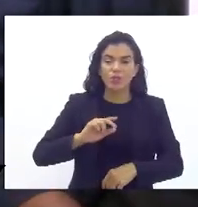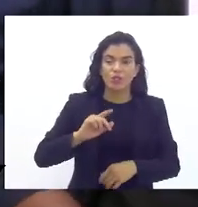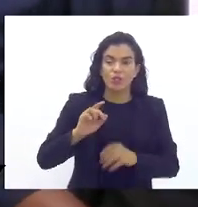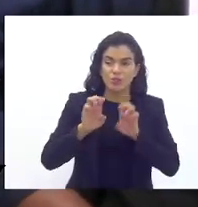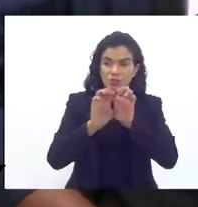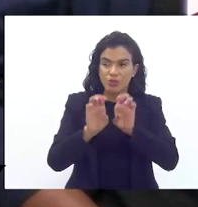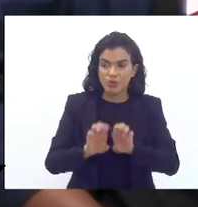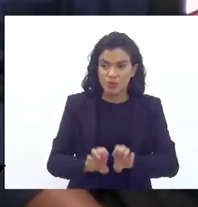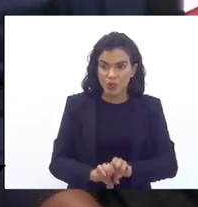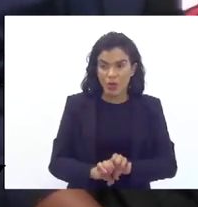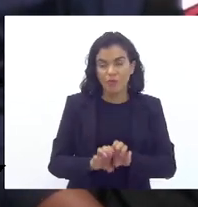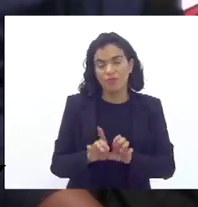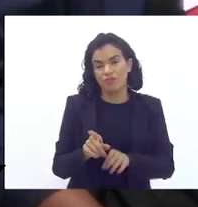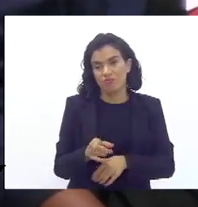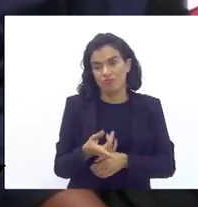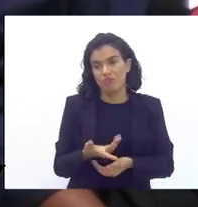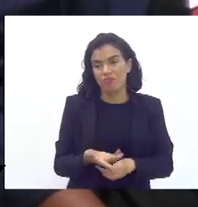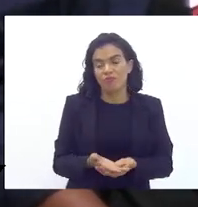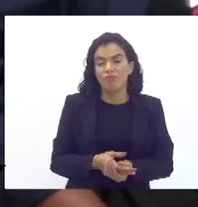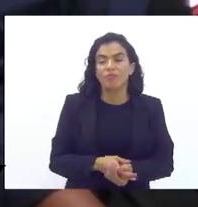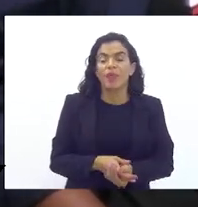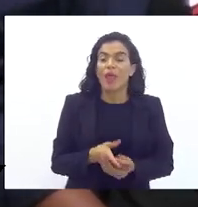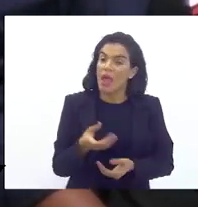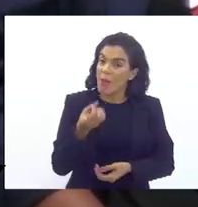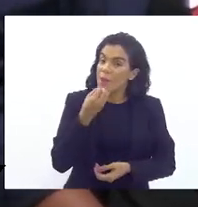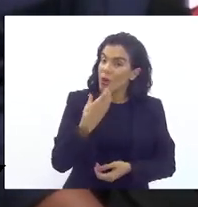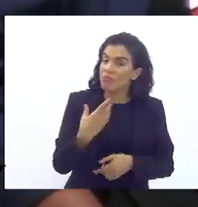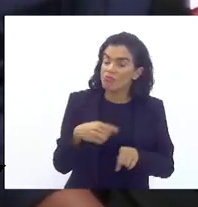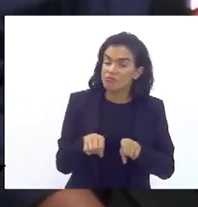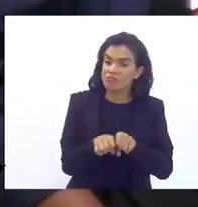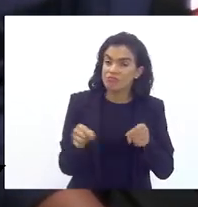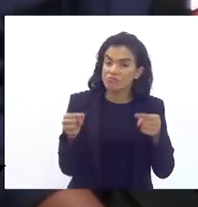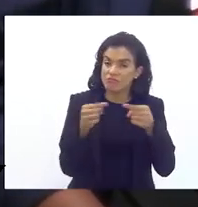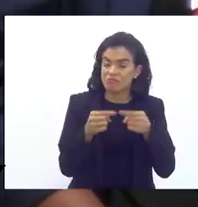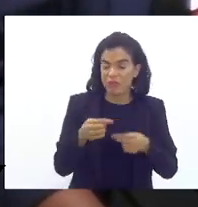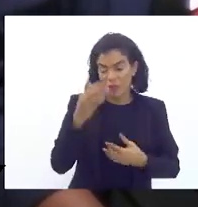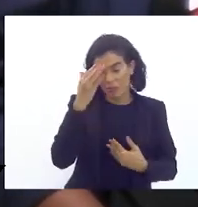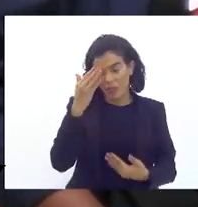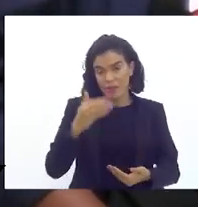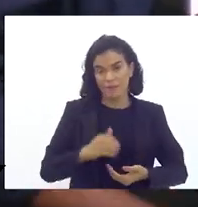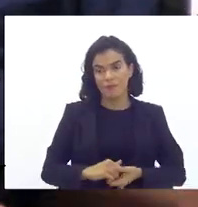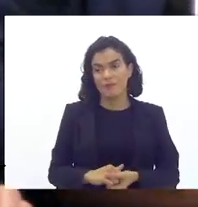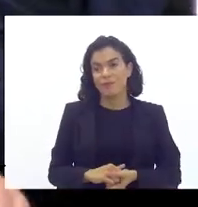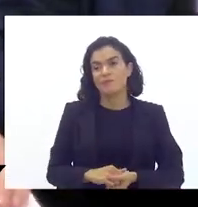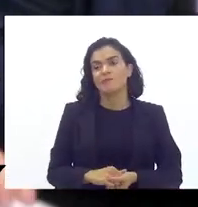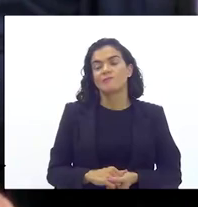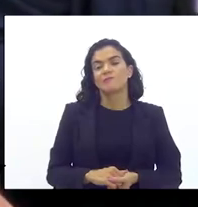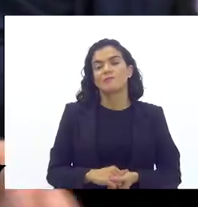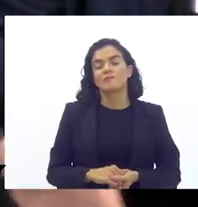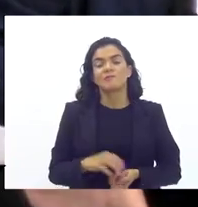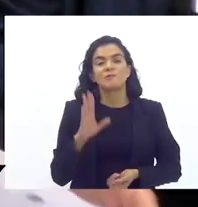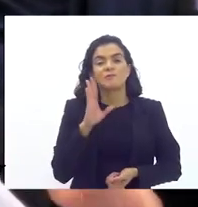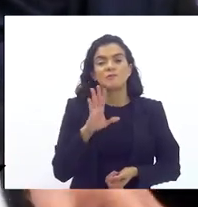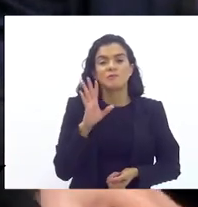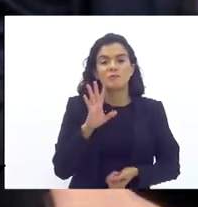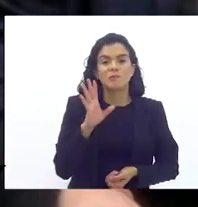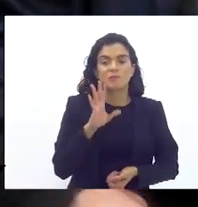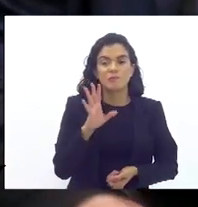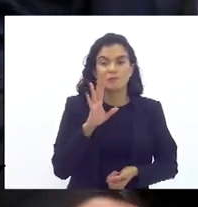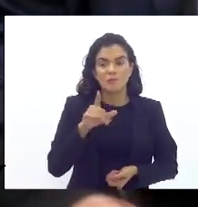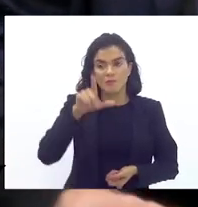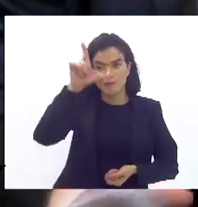Justiça Criminal seria também bastante oportuna Muito obrigado bacana Luiz Paulo